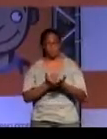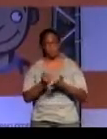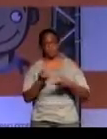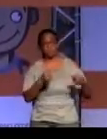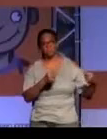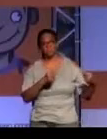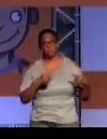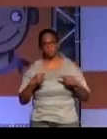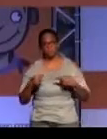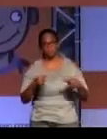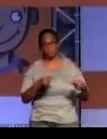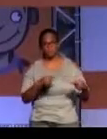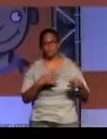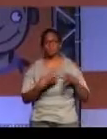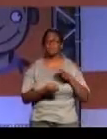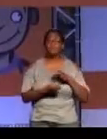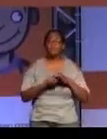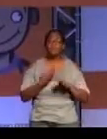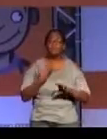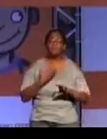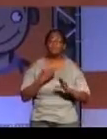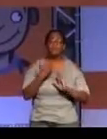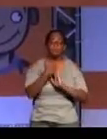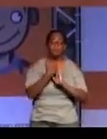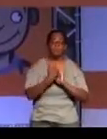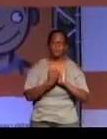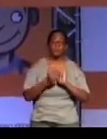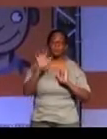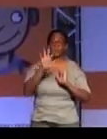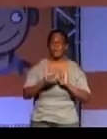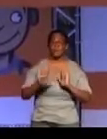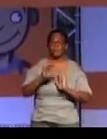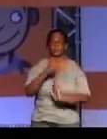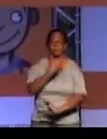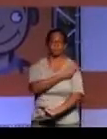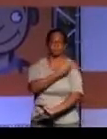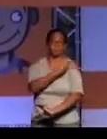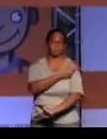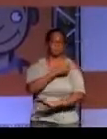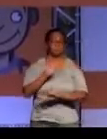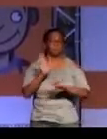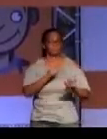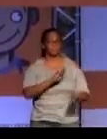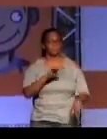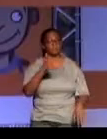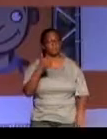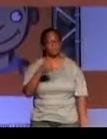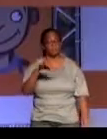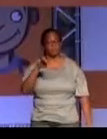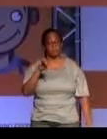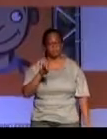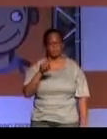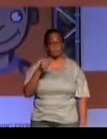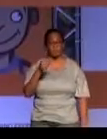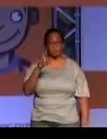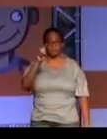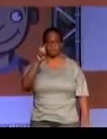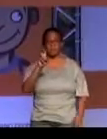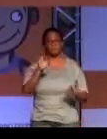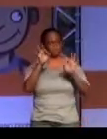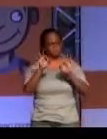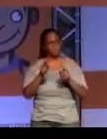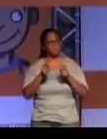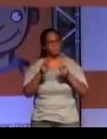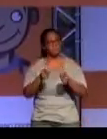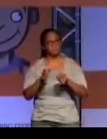para a criação do Programa Nacional de Imunizações. Em 75 foi institucionalizado,